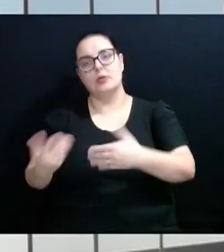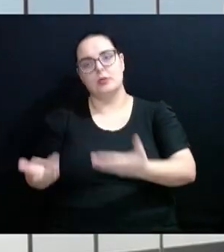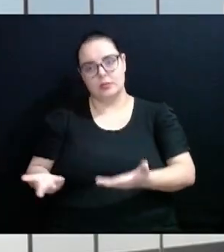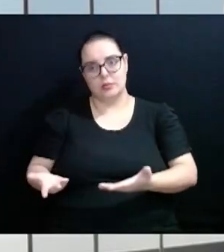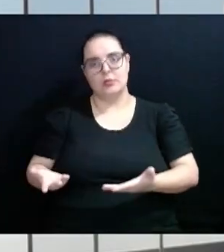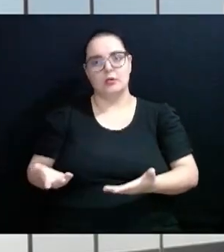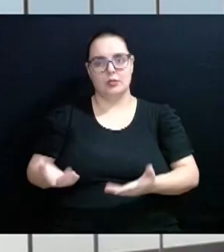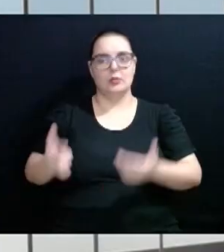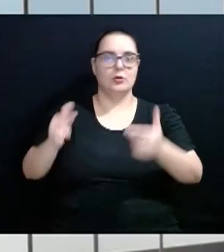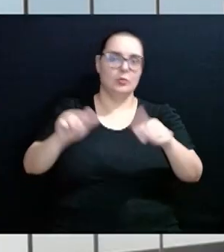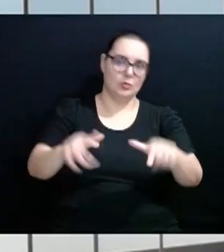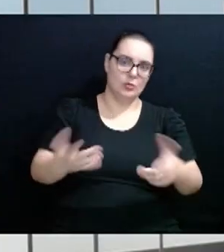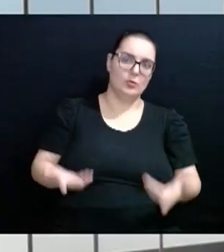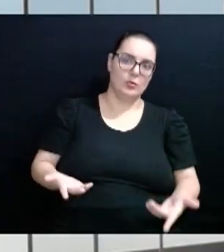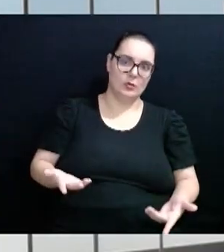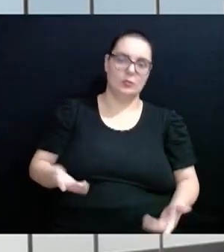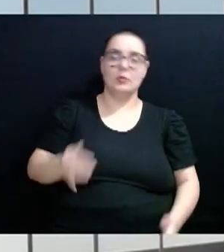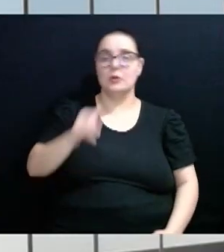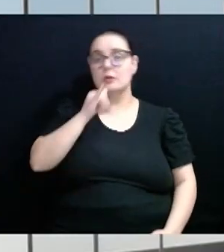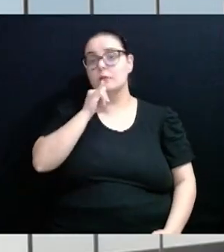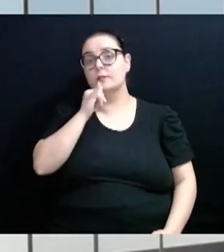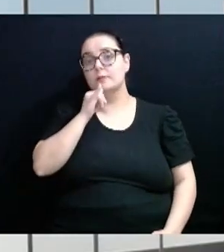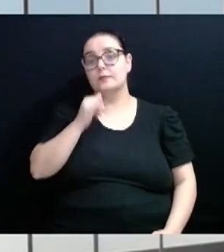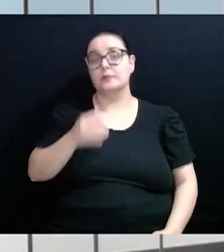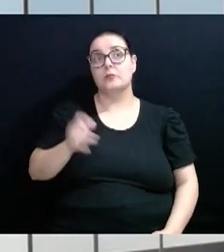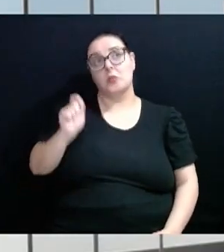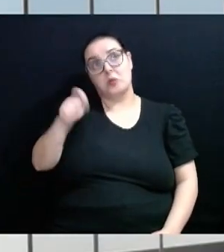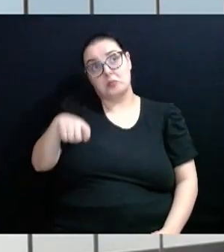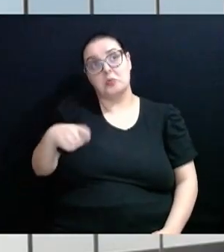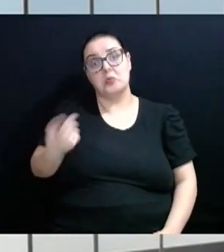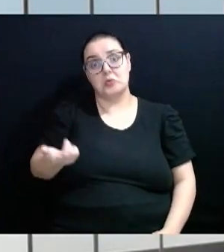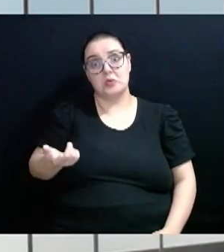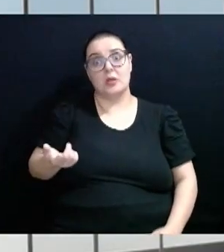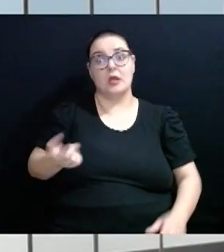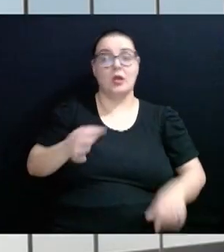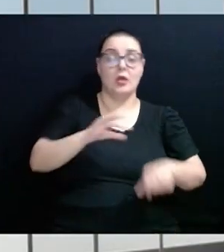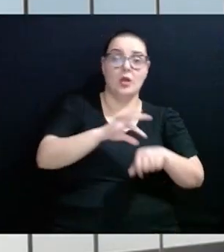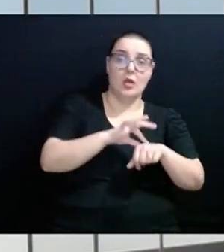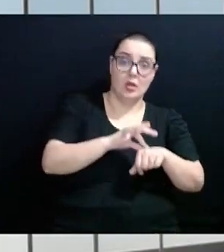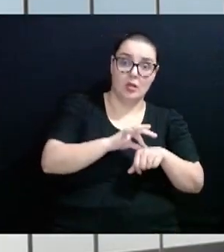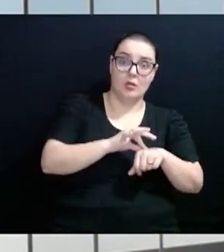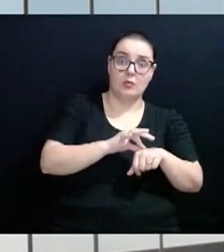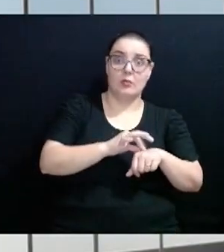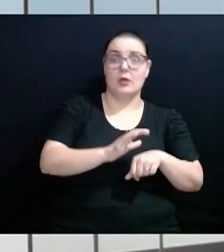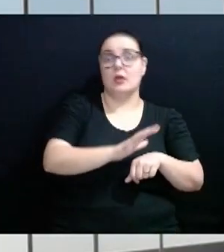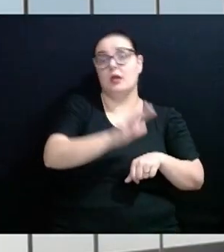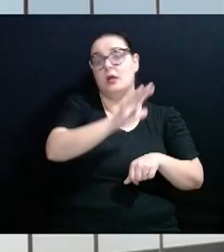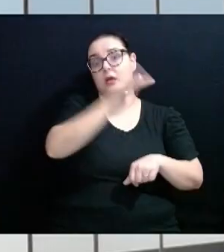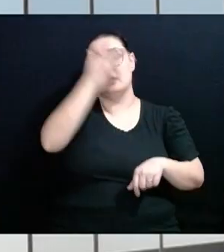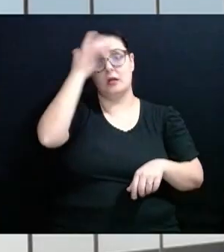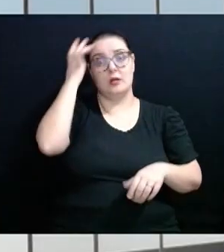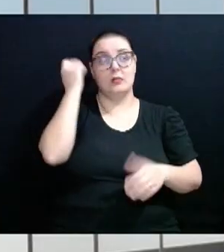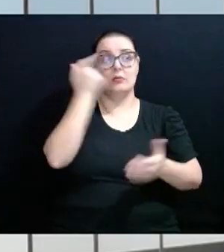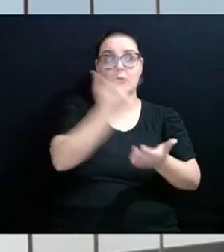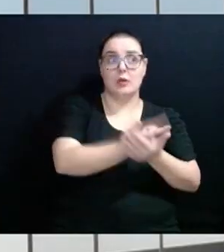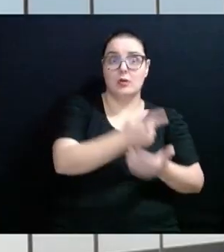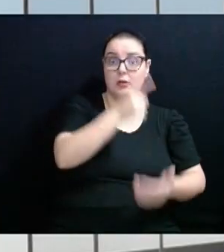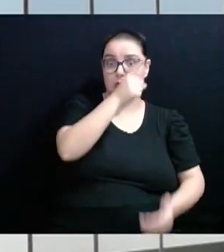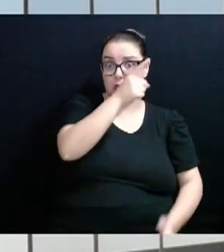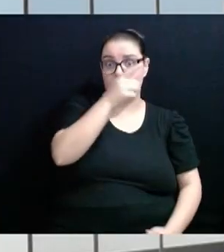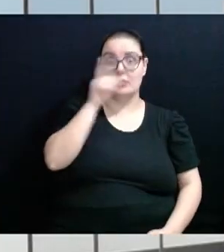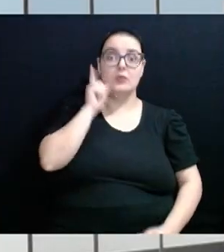para ele. Por exemplo, é provável que a carne suba de preço para o consumidor americano, é provável que o